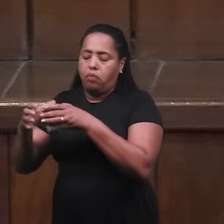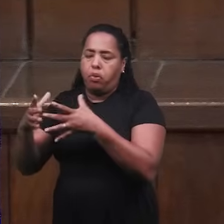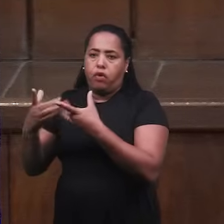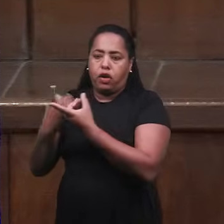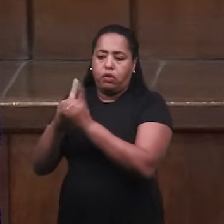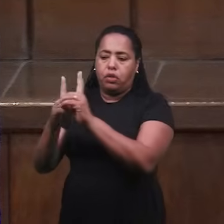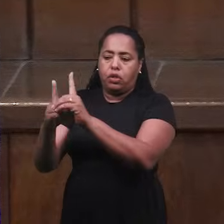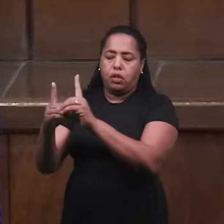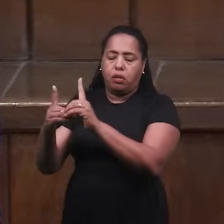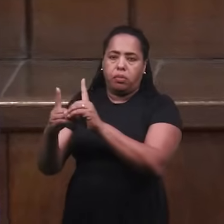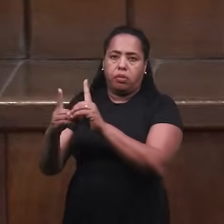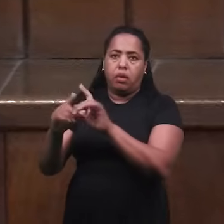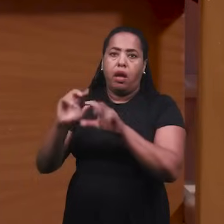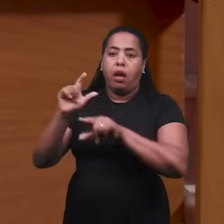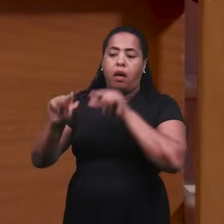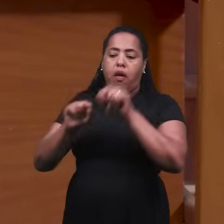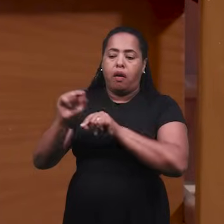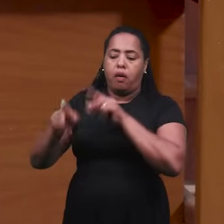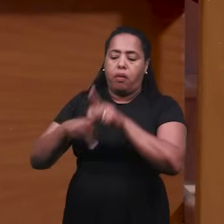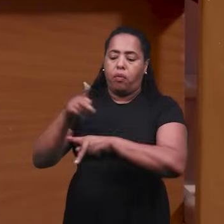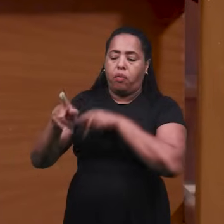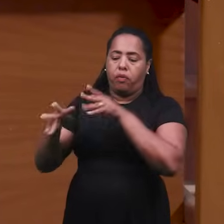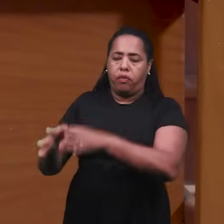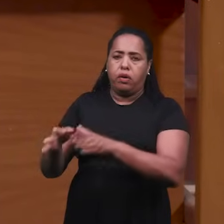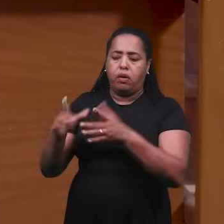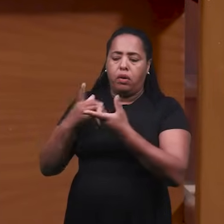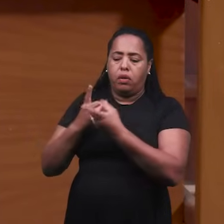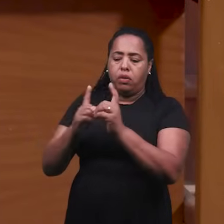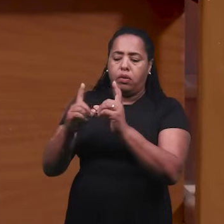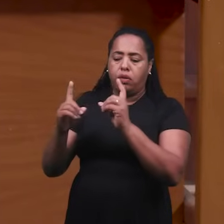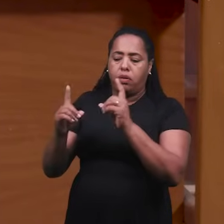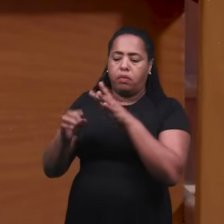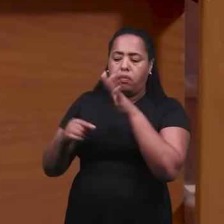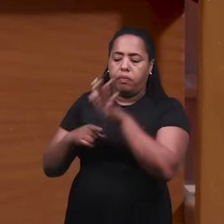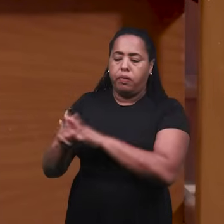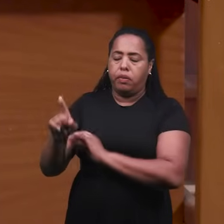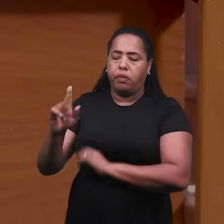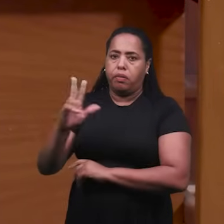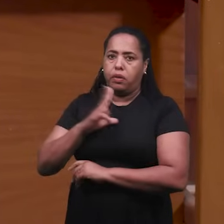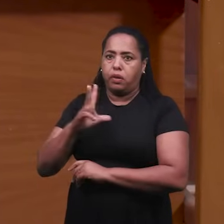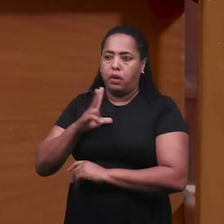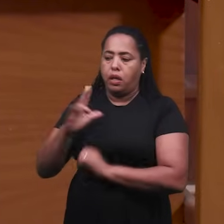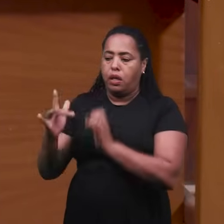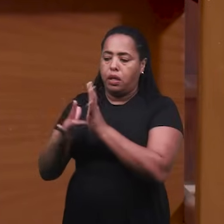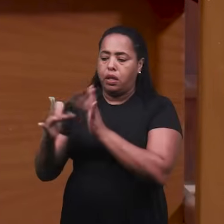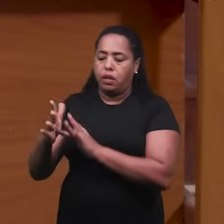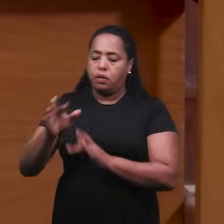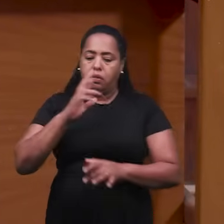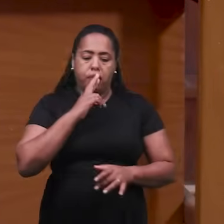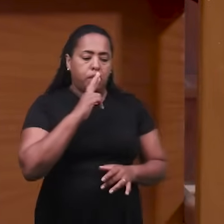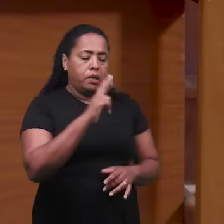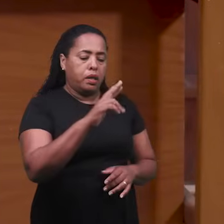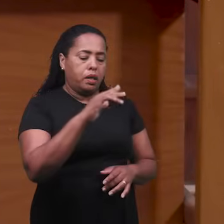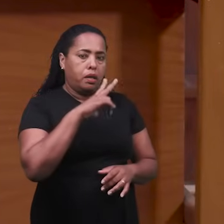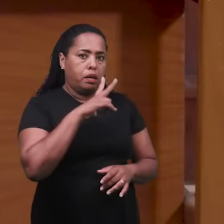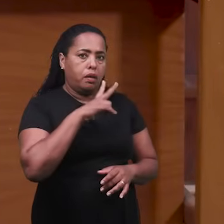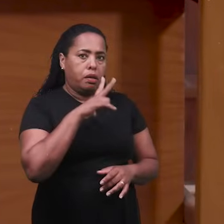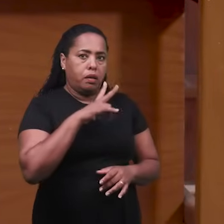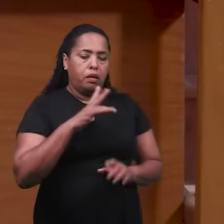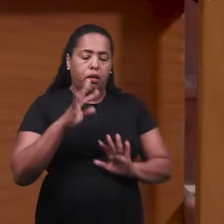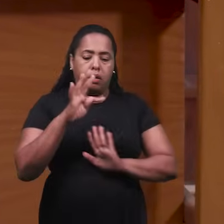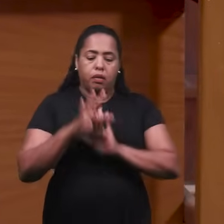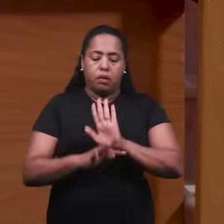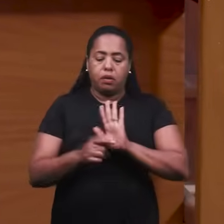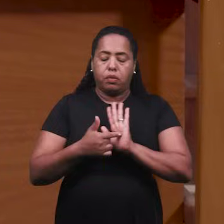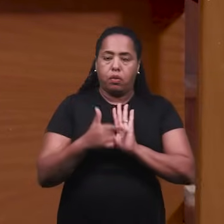né? E aqui os discípulos perguntam em particular, e Jesus responde em particular. Em um outro